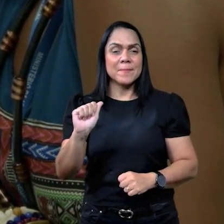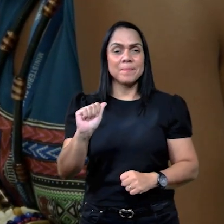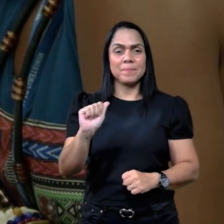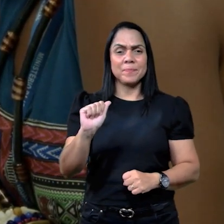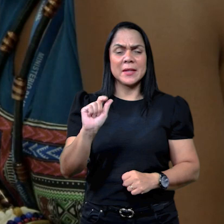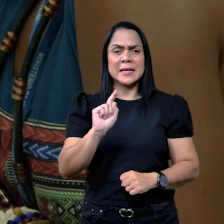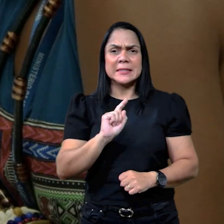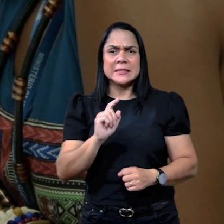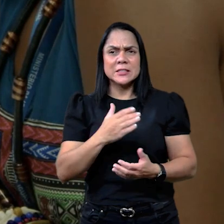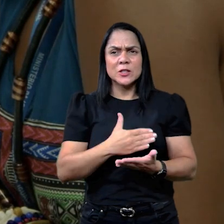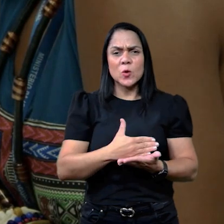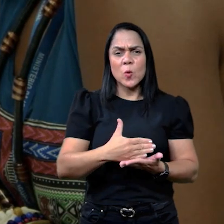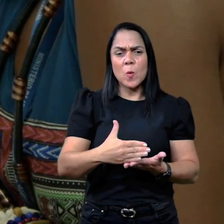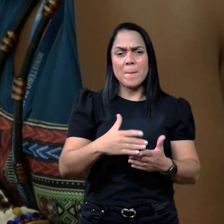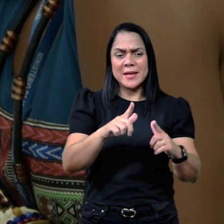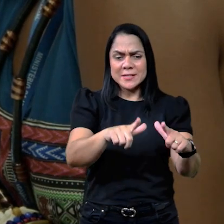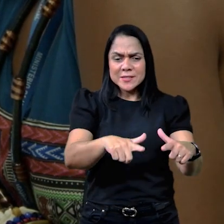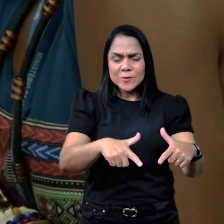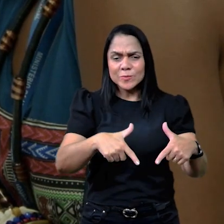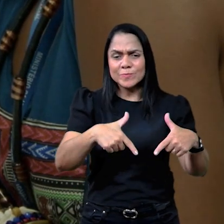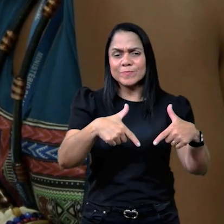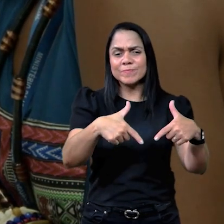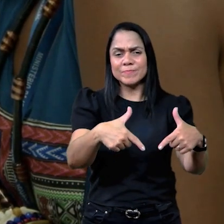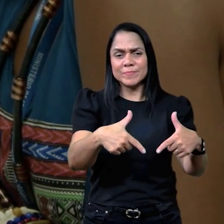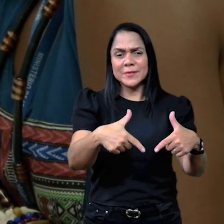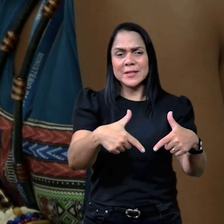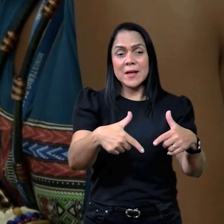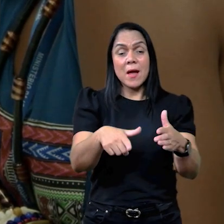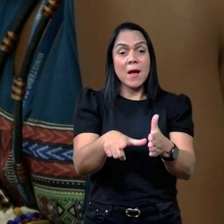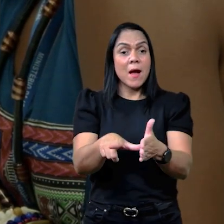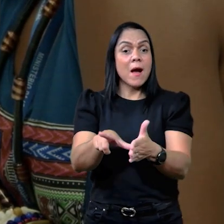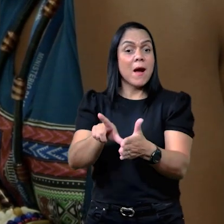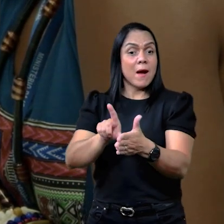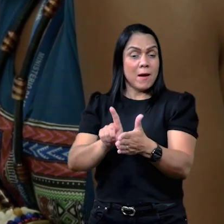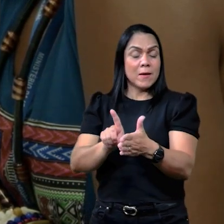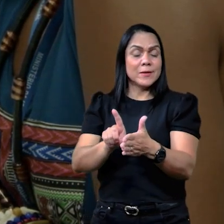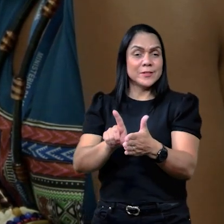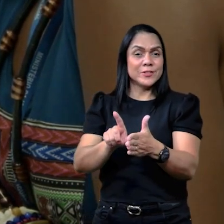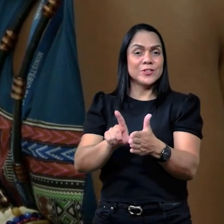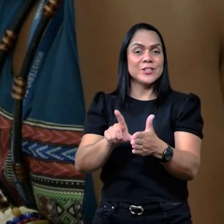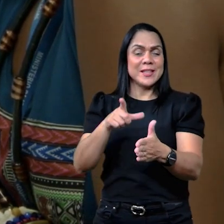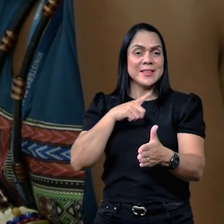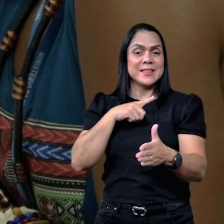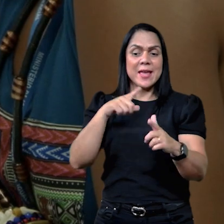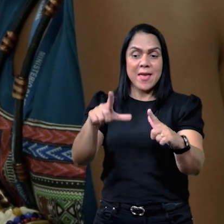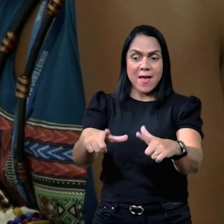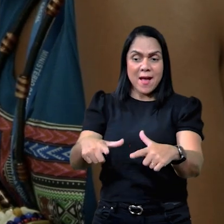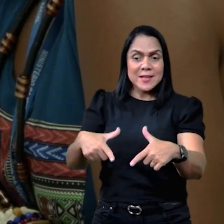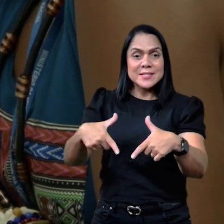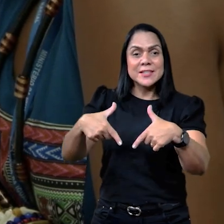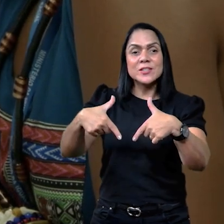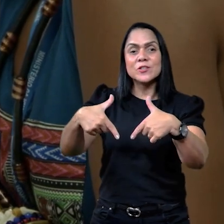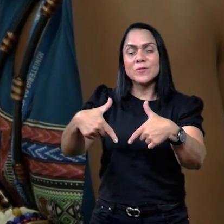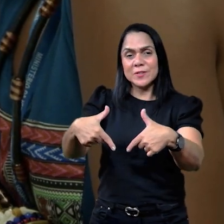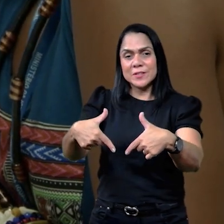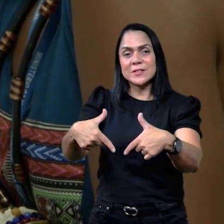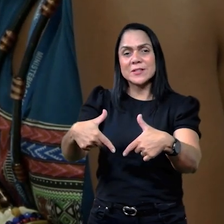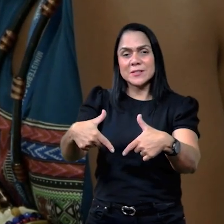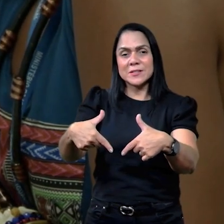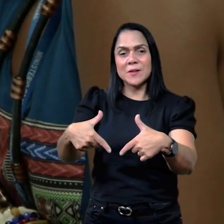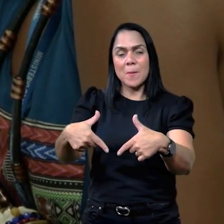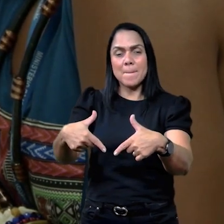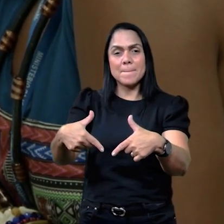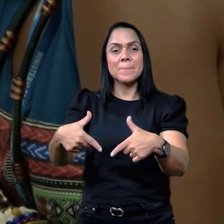não começa um processo de titulação de um território quilombola sem antes a certificação da Fundação